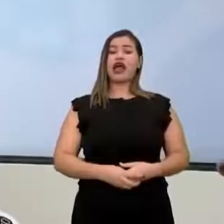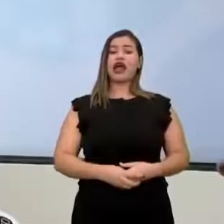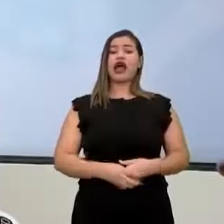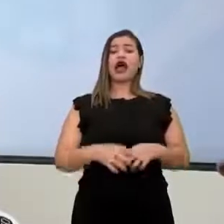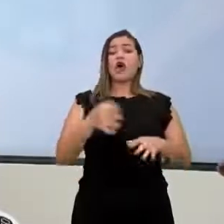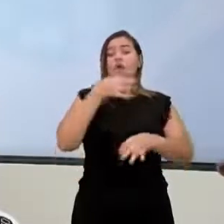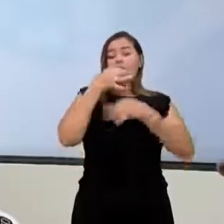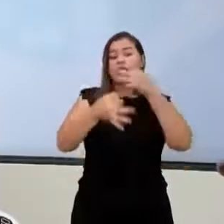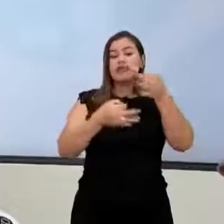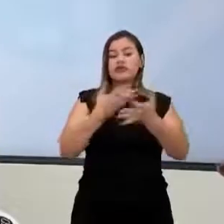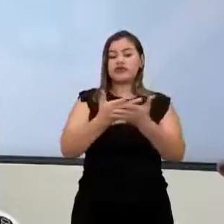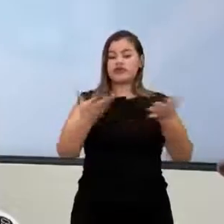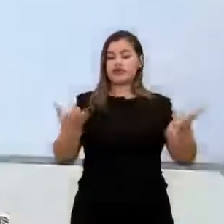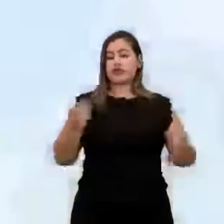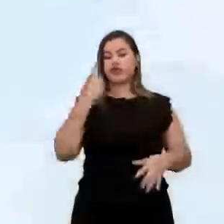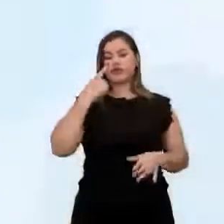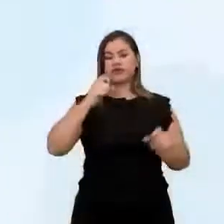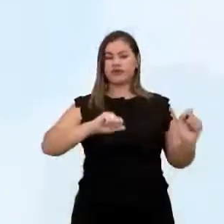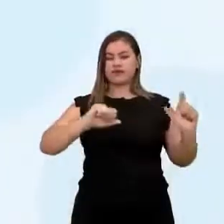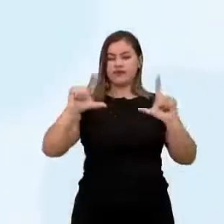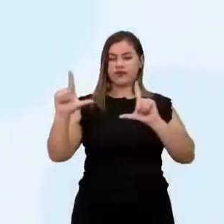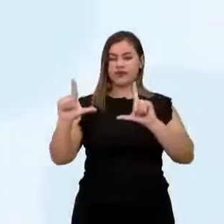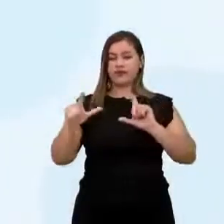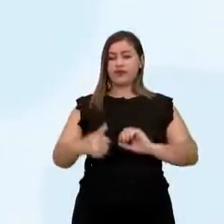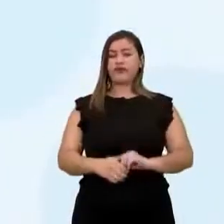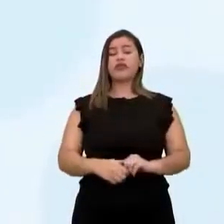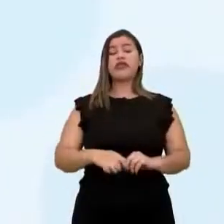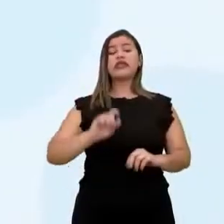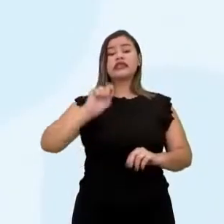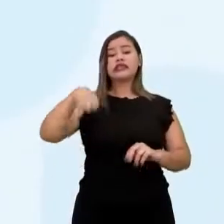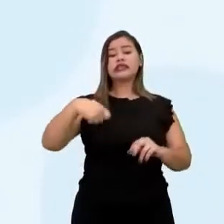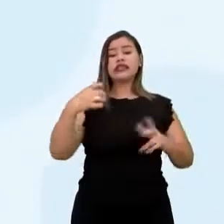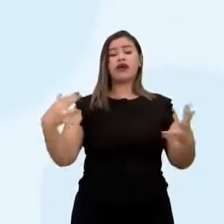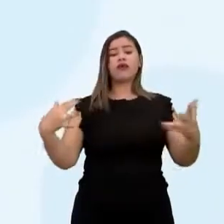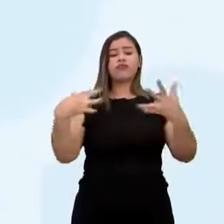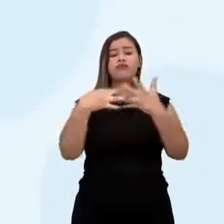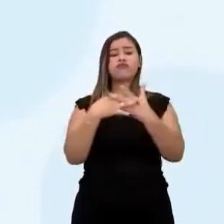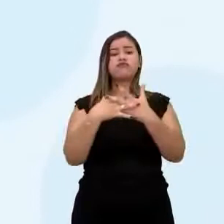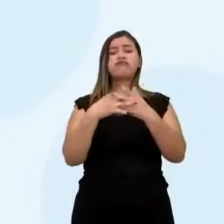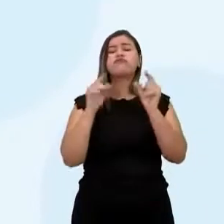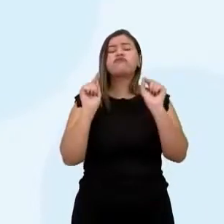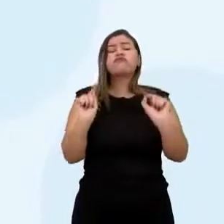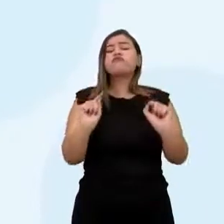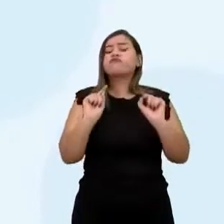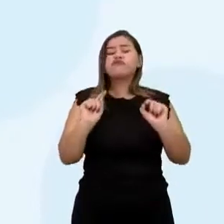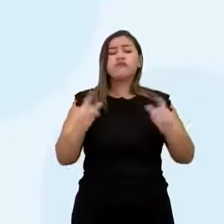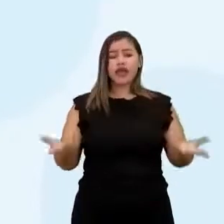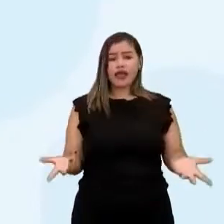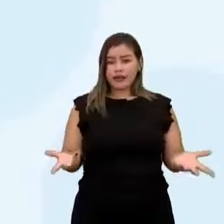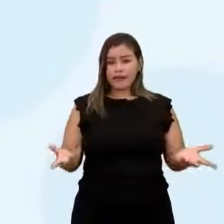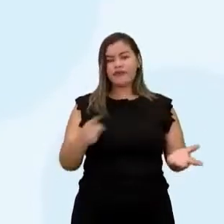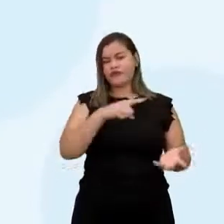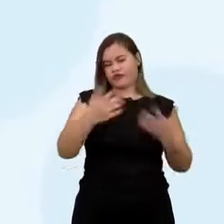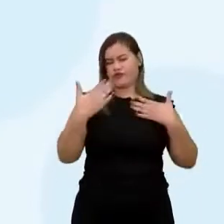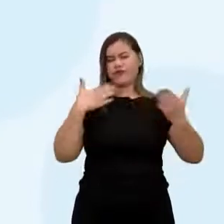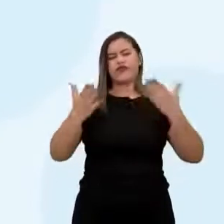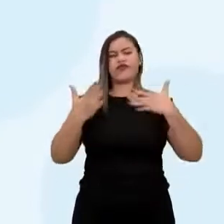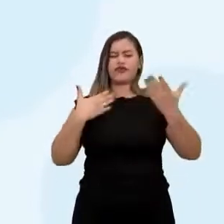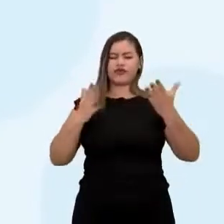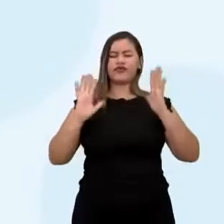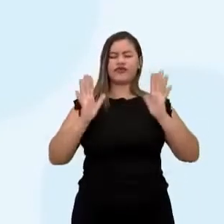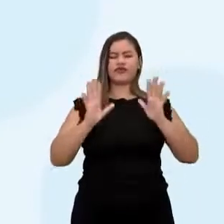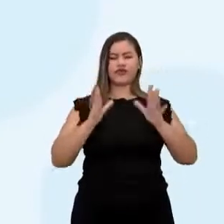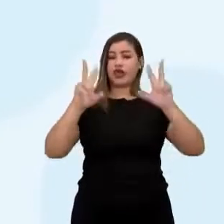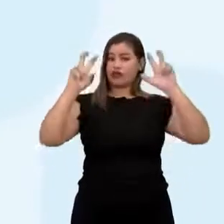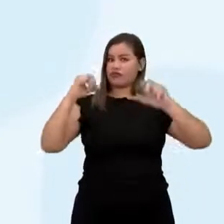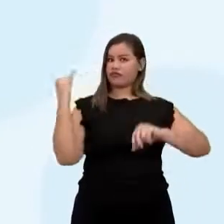assim, a opinião de vocês. Dá uma olhadinha na tela, vamos conversar. Para você, aluno, o que é cidadania? A gente já conversou bastante sobre isso, mas é